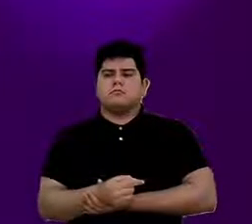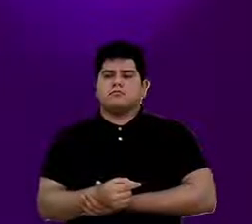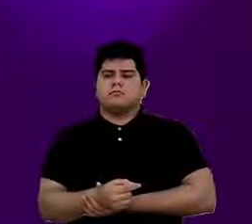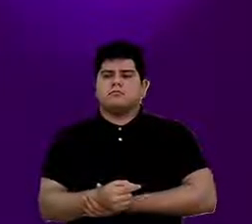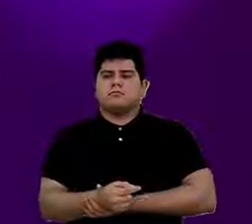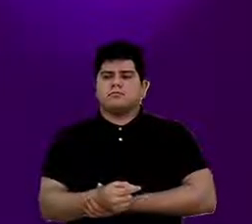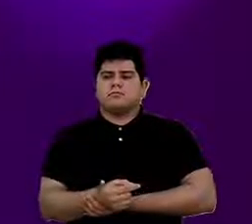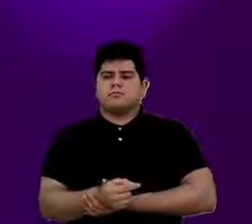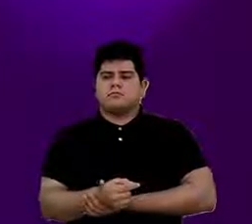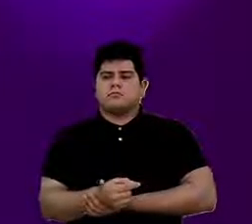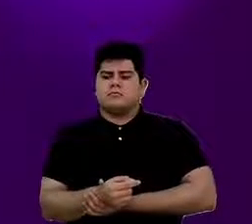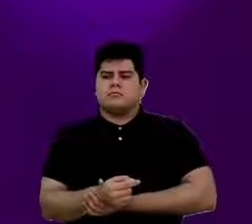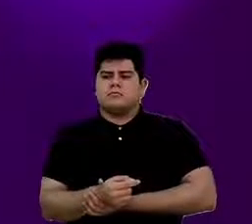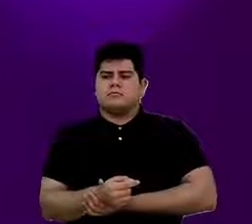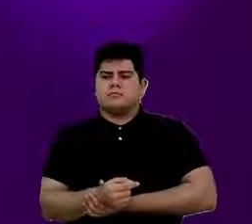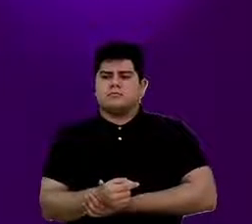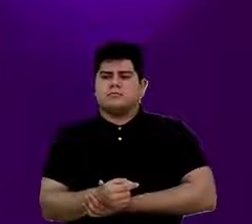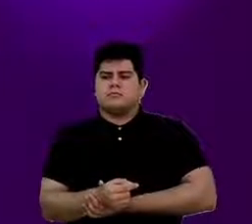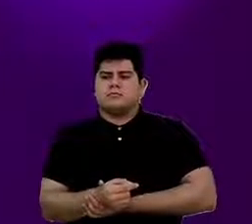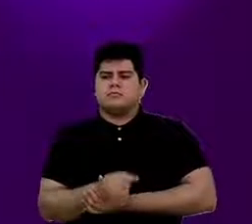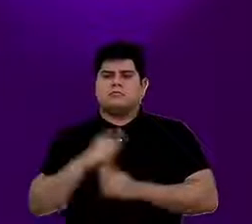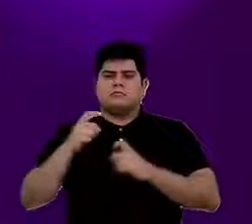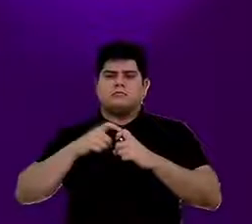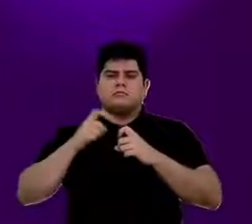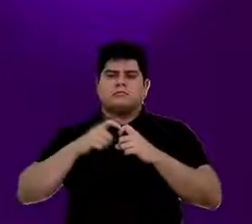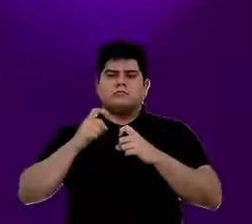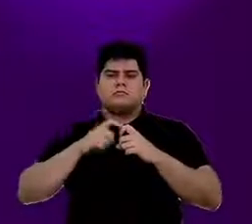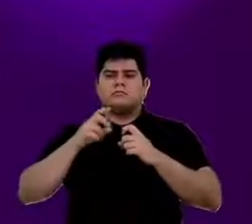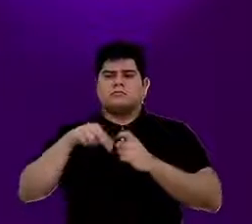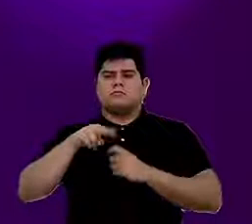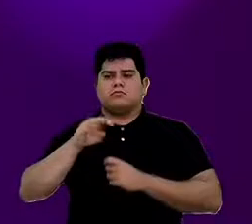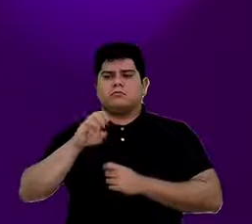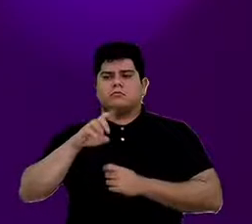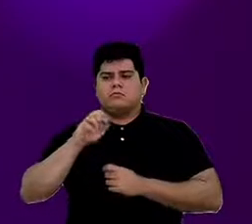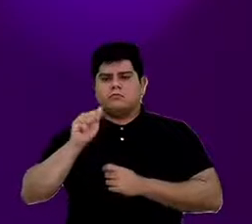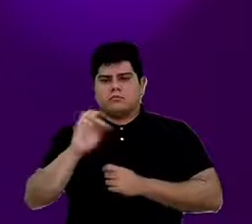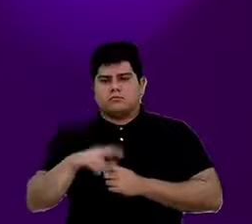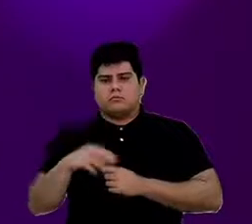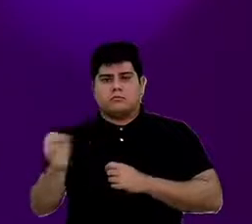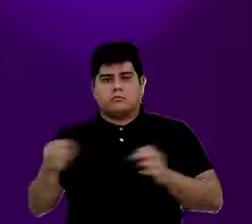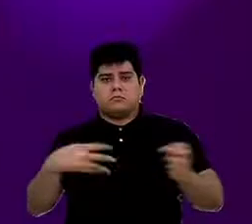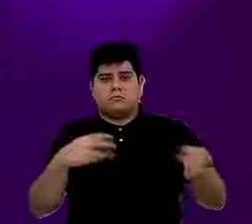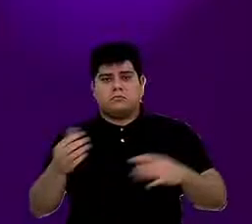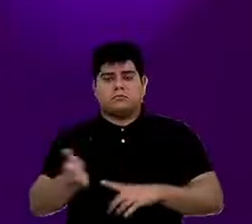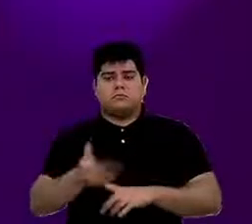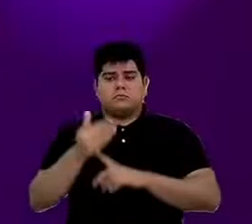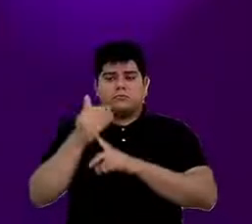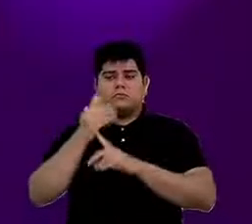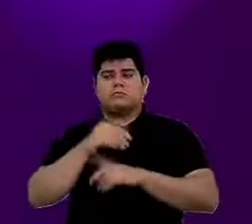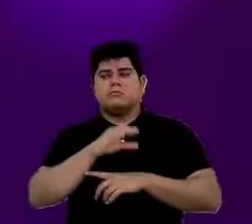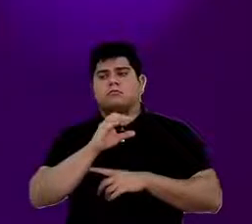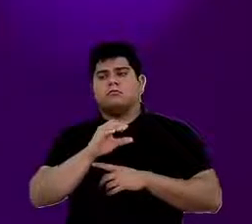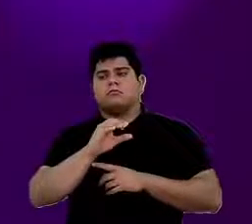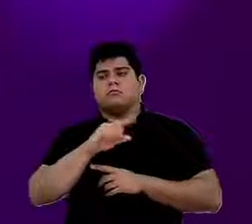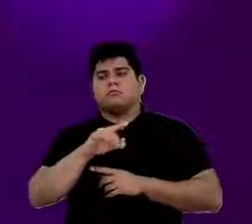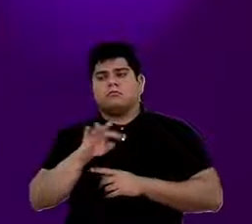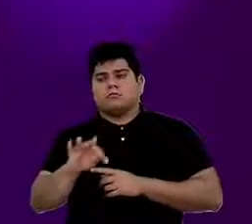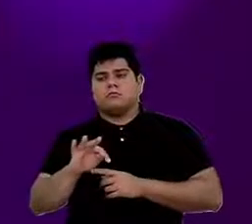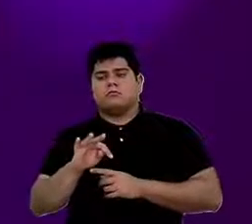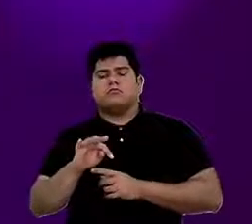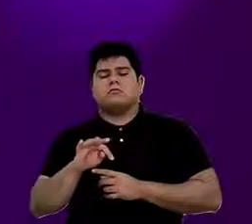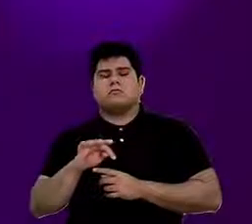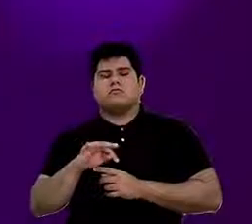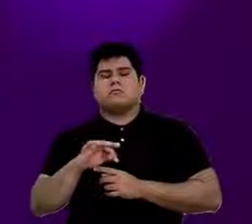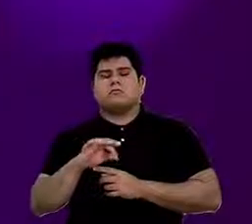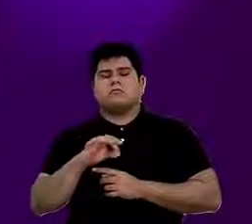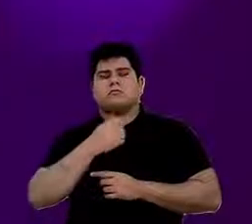Vamos falar um pouquinho agora sobre a medicina nuclear. As novas tecnologias, como o CZT, como descrito pelo